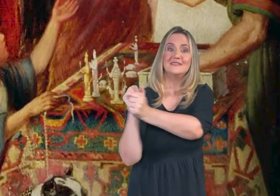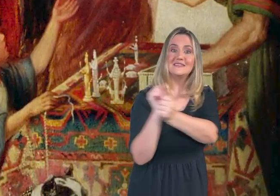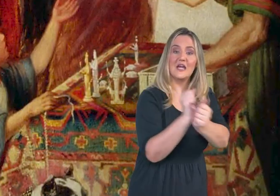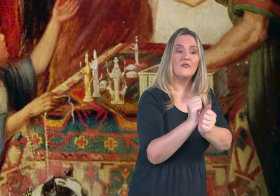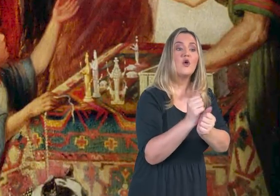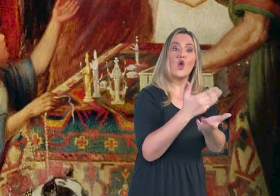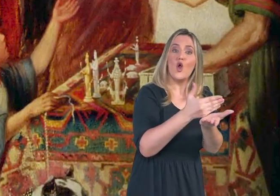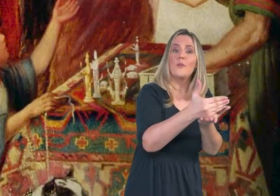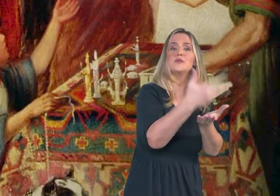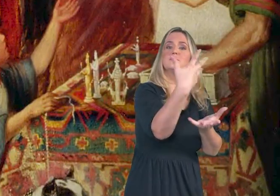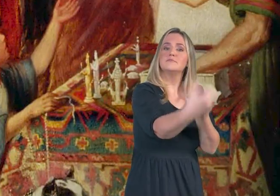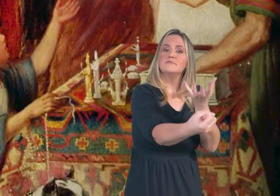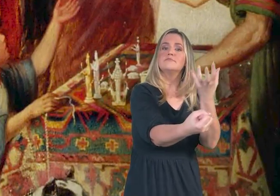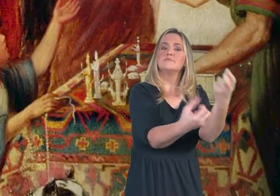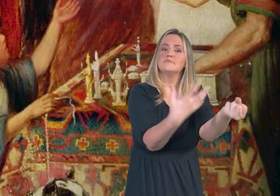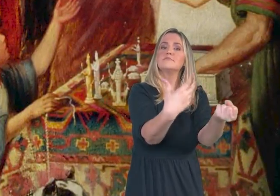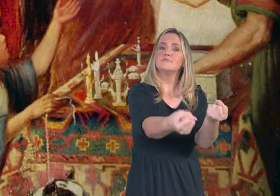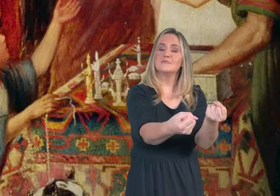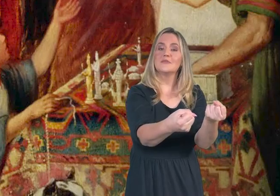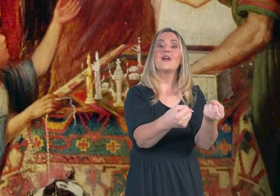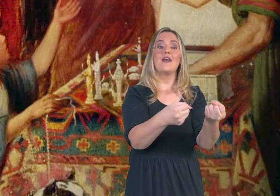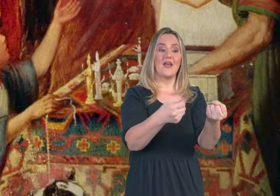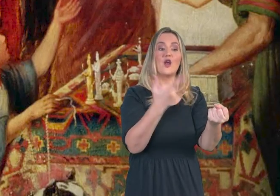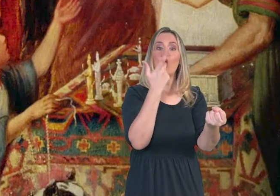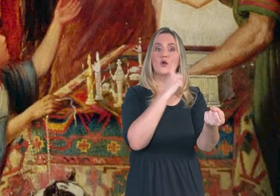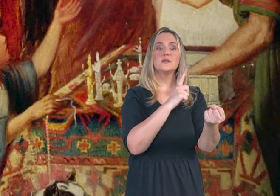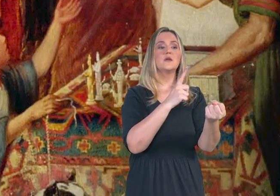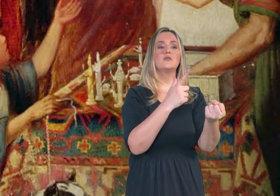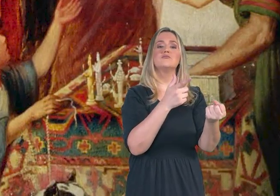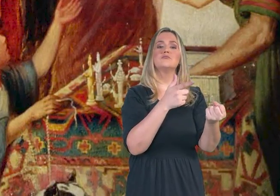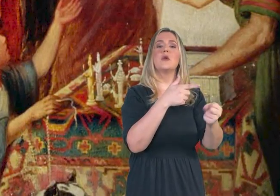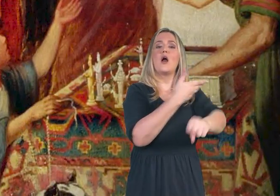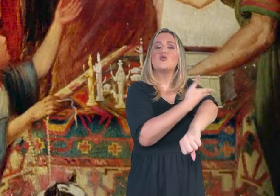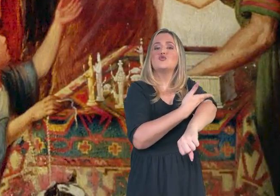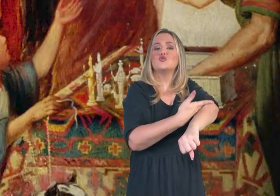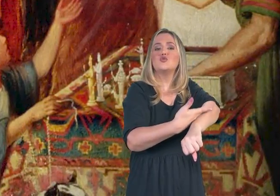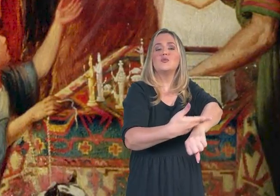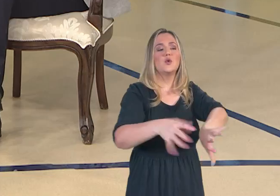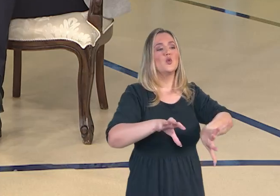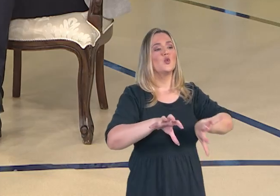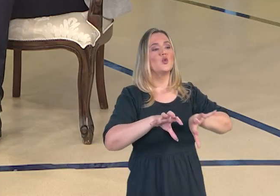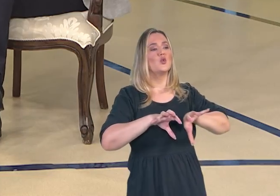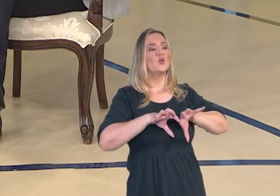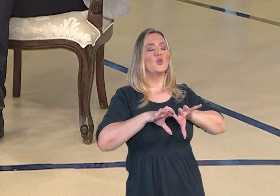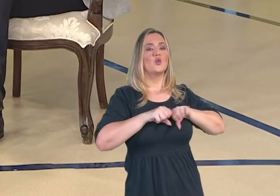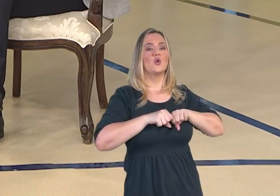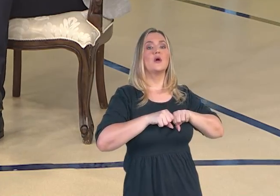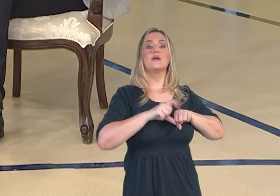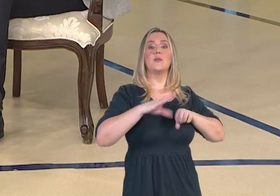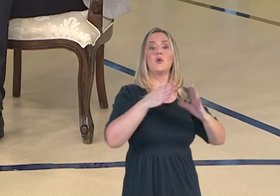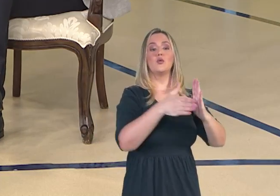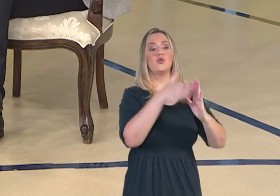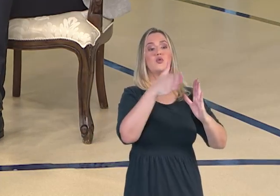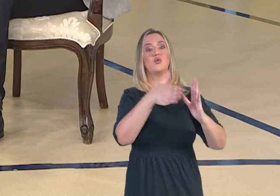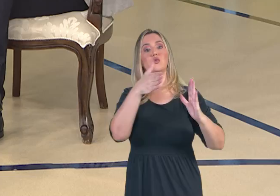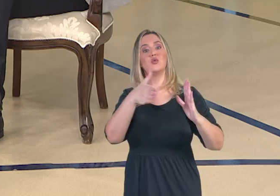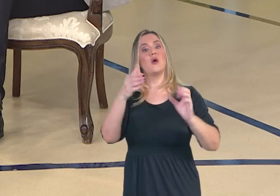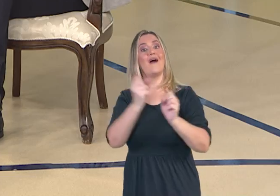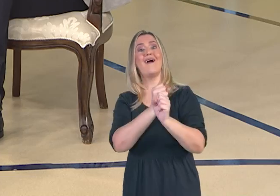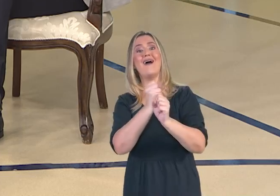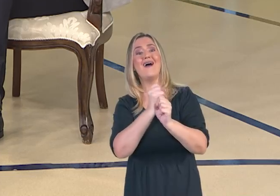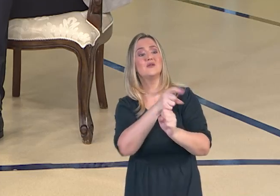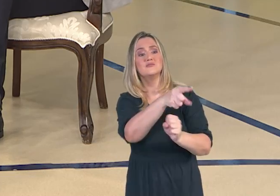se estendeu ampliando sua popularidade até o final do período do Segundo Templo. As maiores evidências arqueológicas